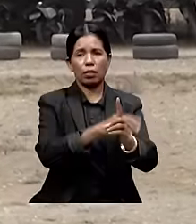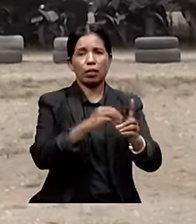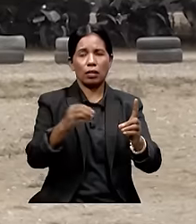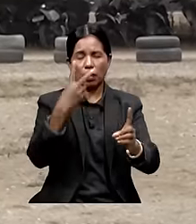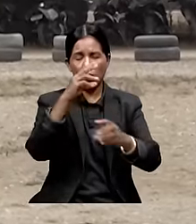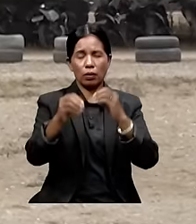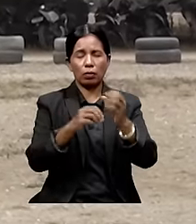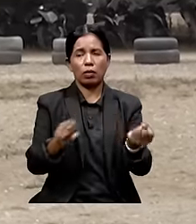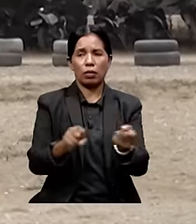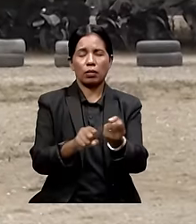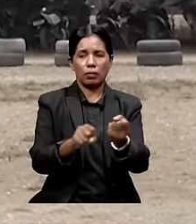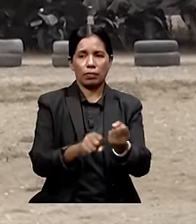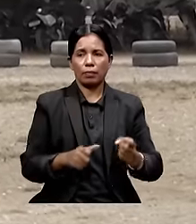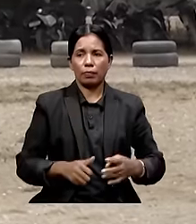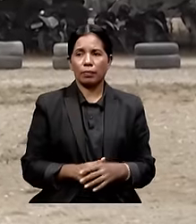suplementar.